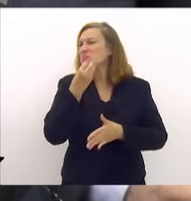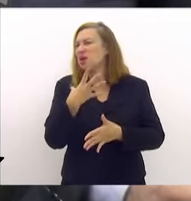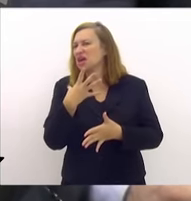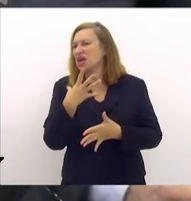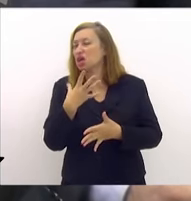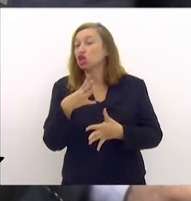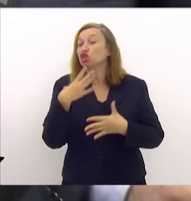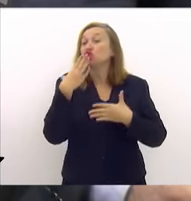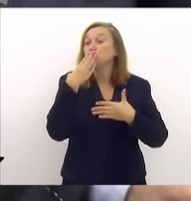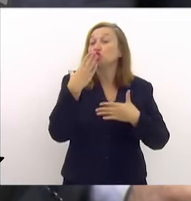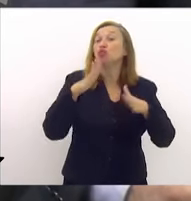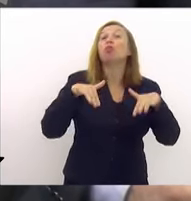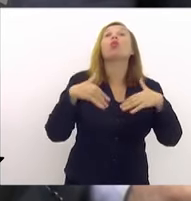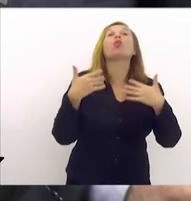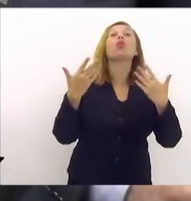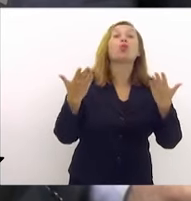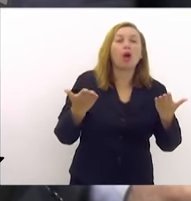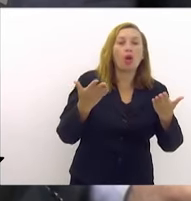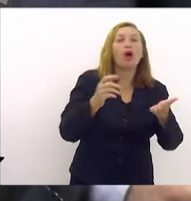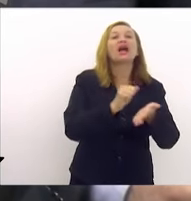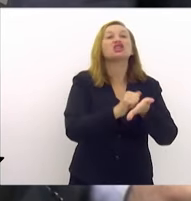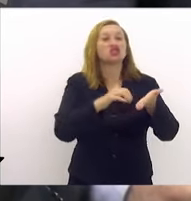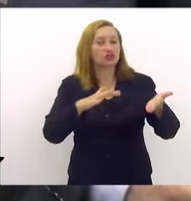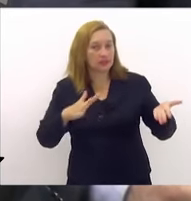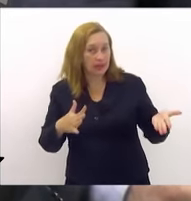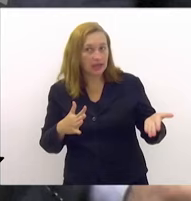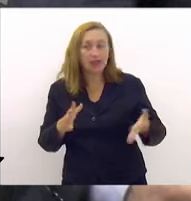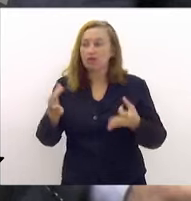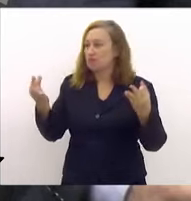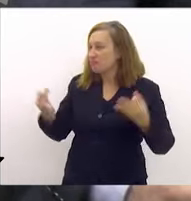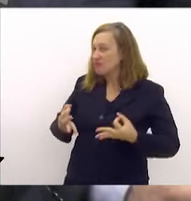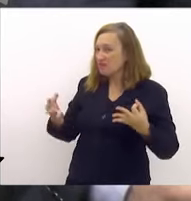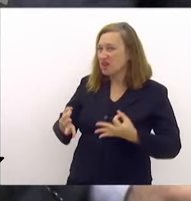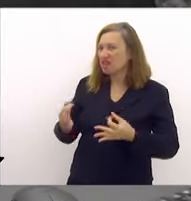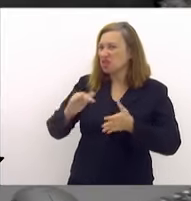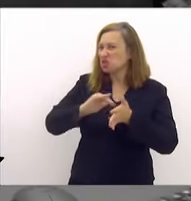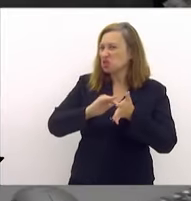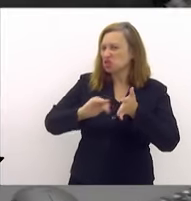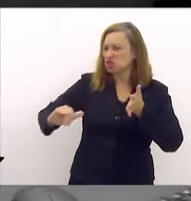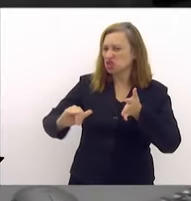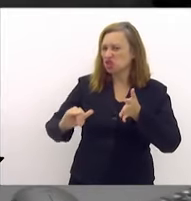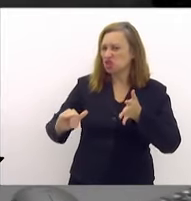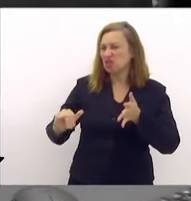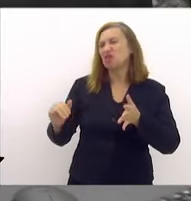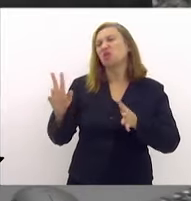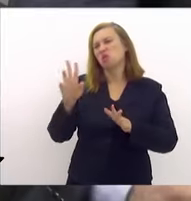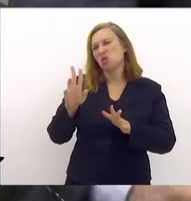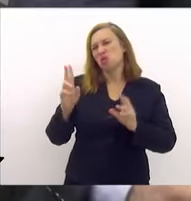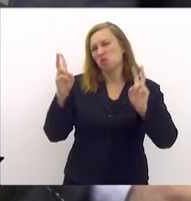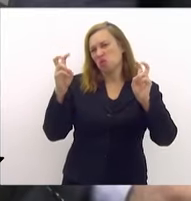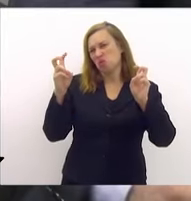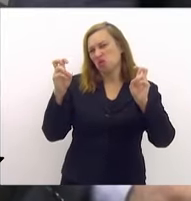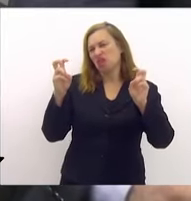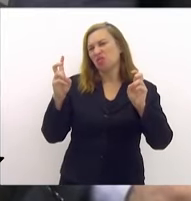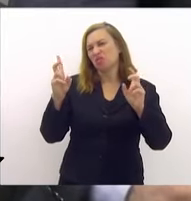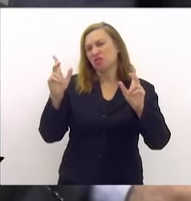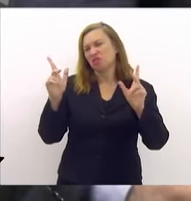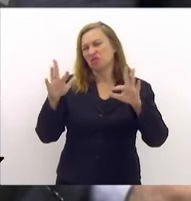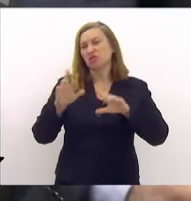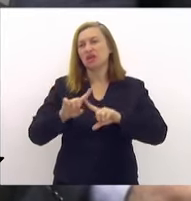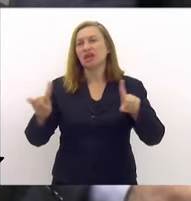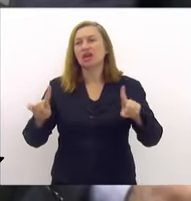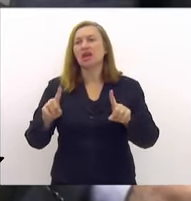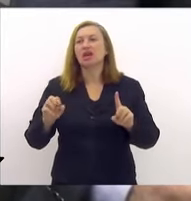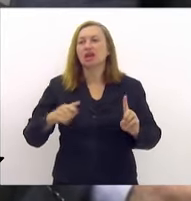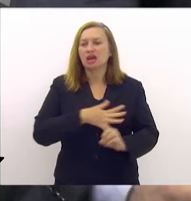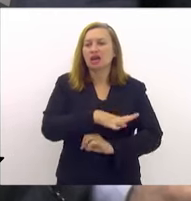que tipo de atividade. Perfeito. E é um termo que não se usa mais, ação social. Não, não se usa. É assistência social.